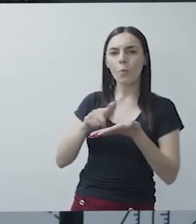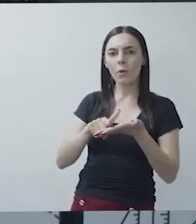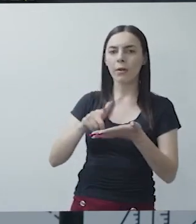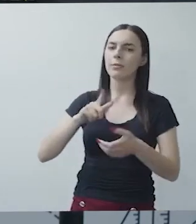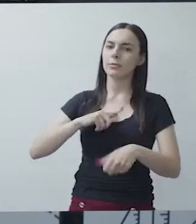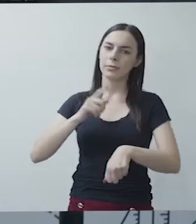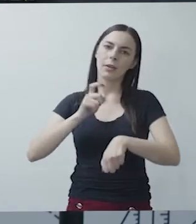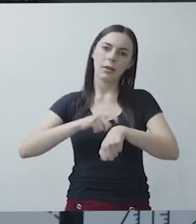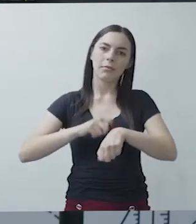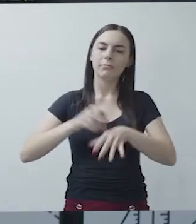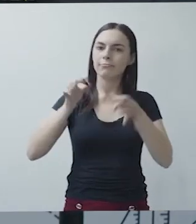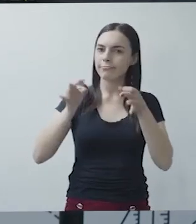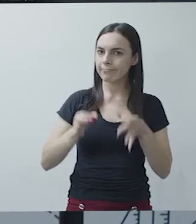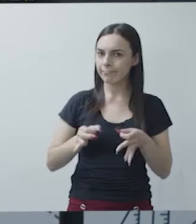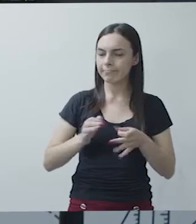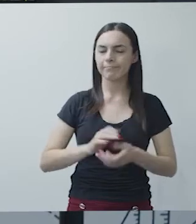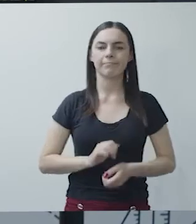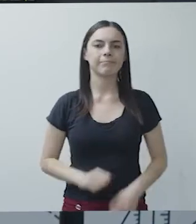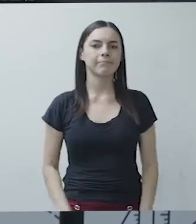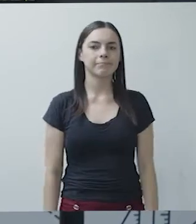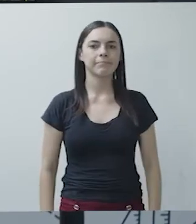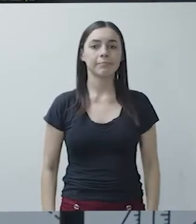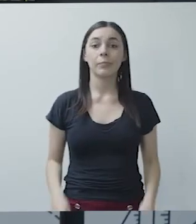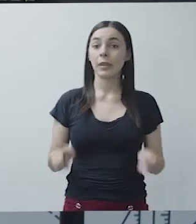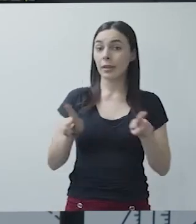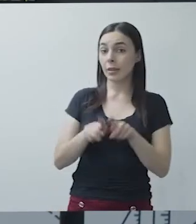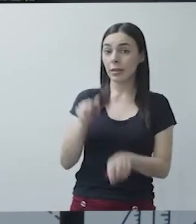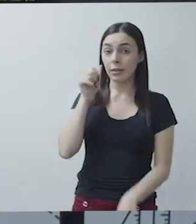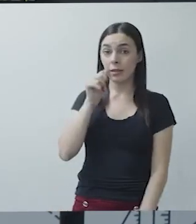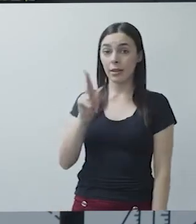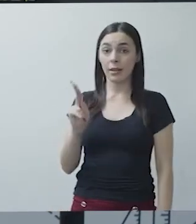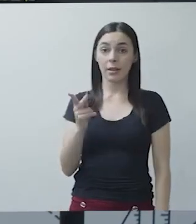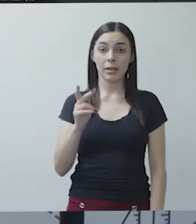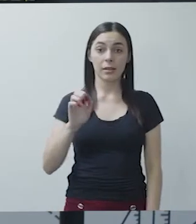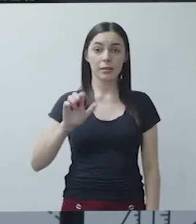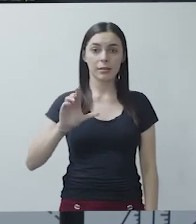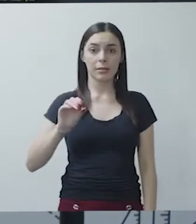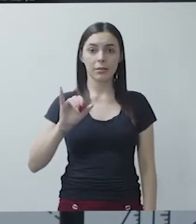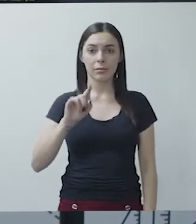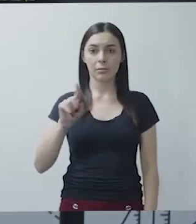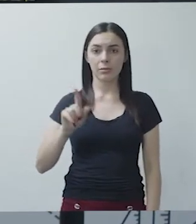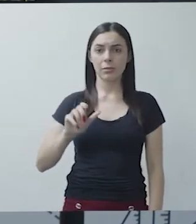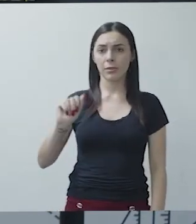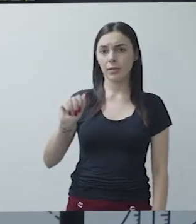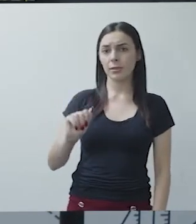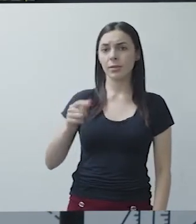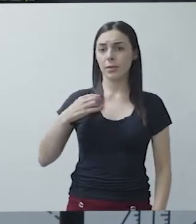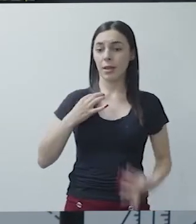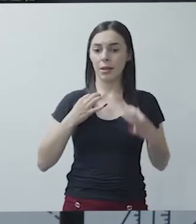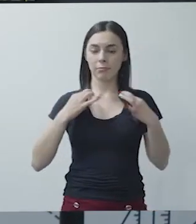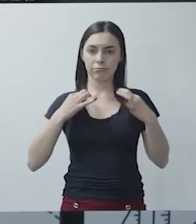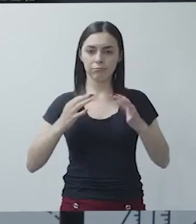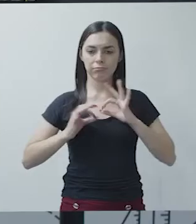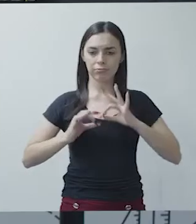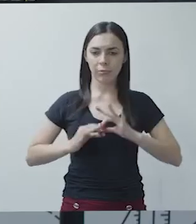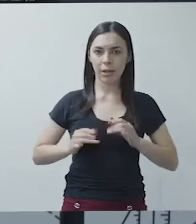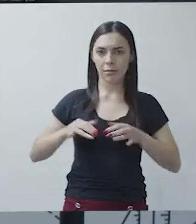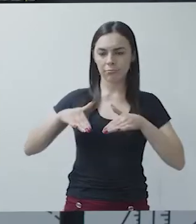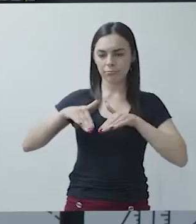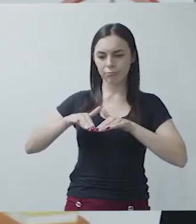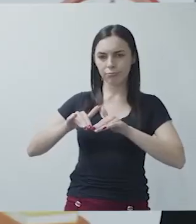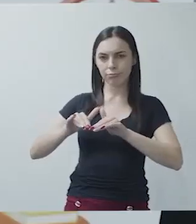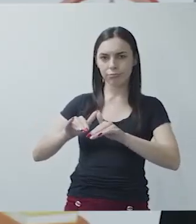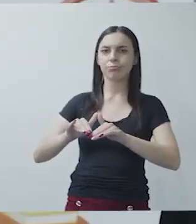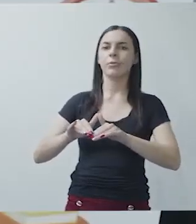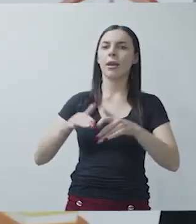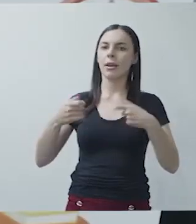hotel. É hora da Heloísa costurar a camisa. Então, também tem um momento da